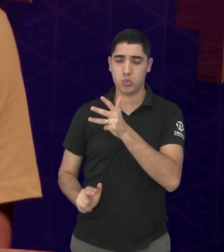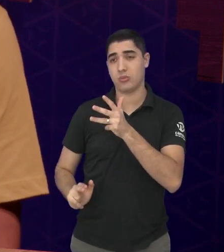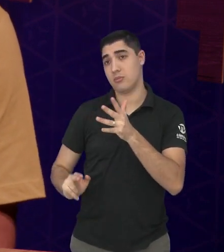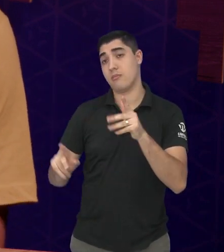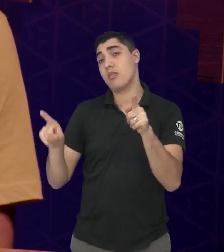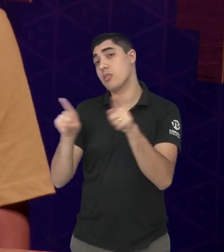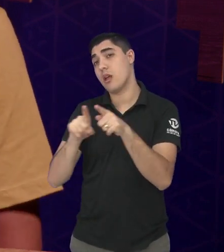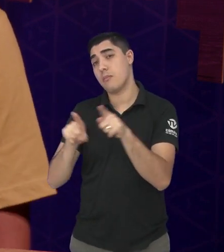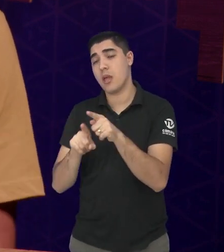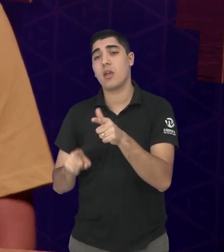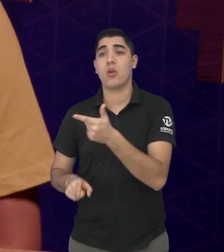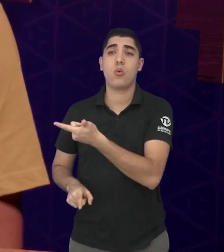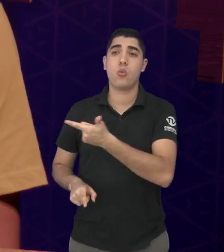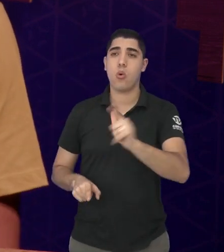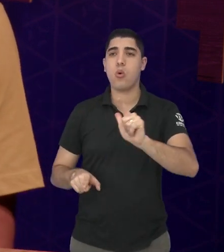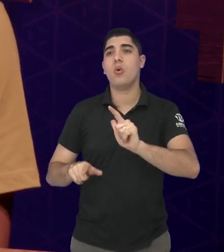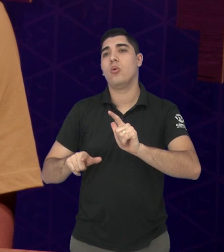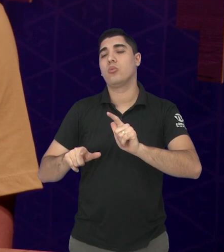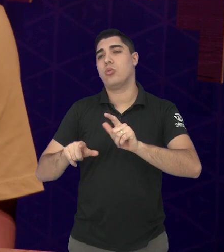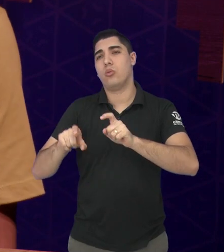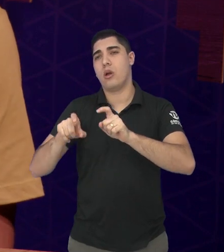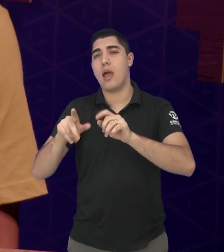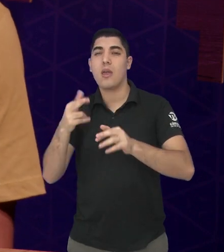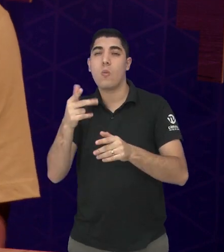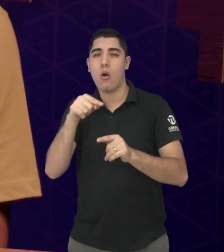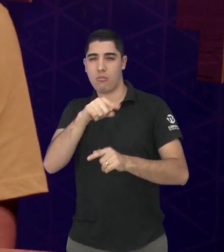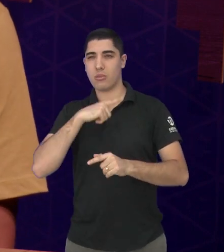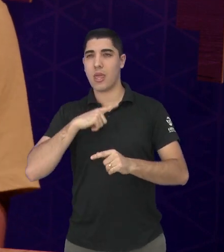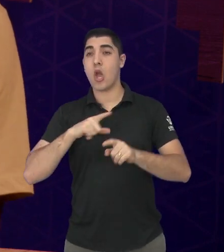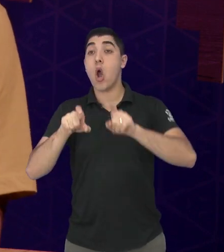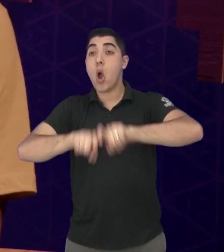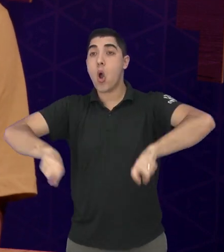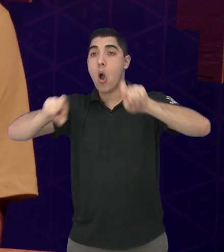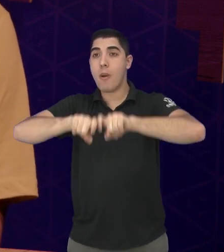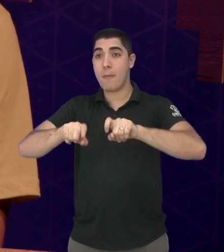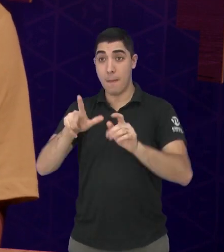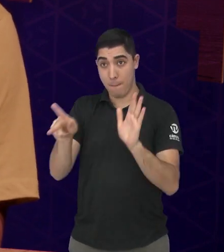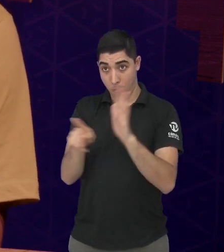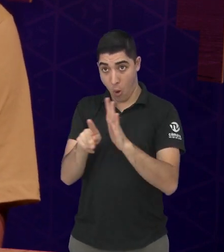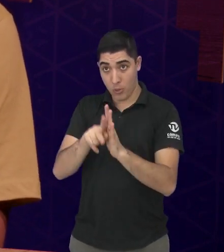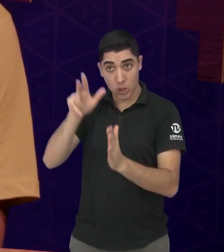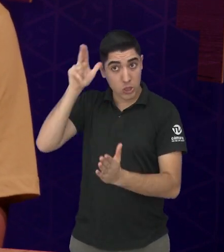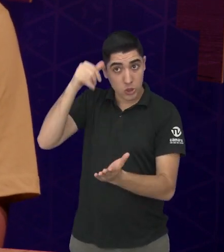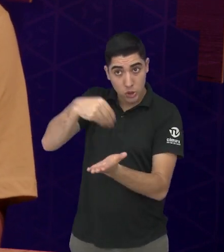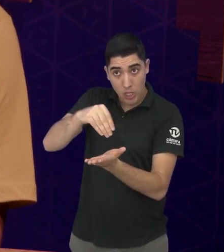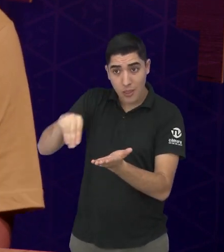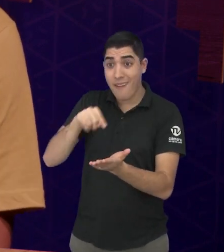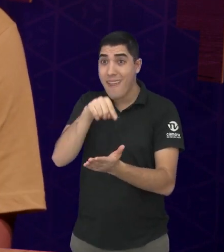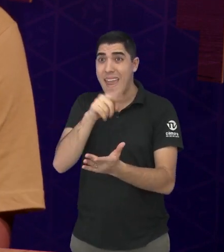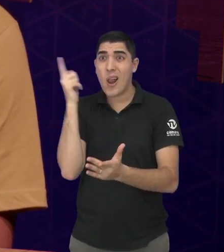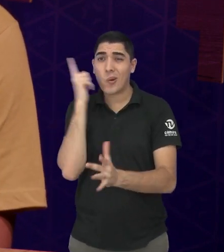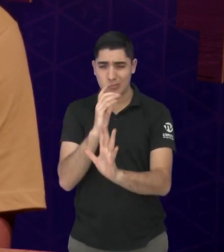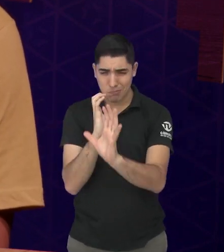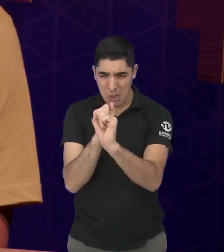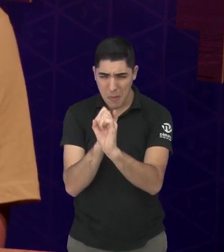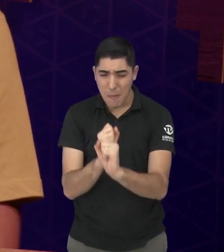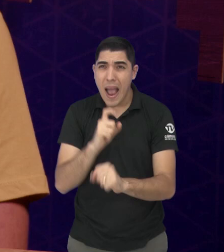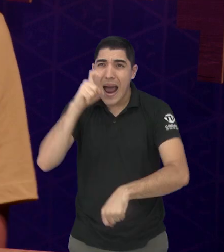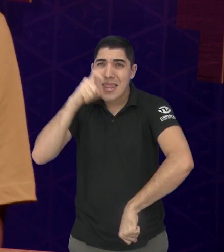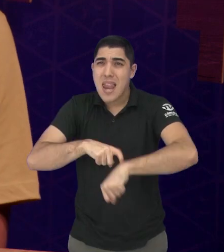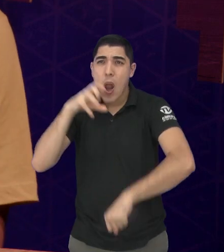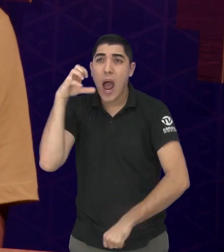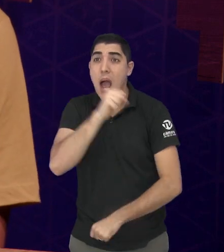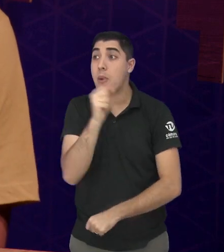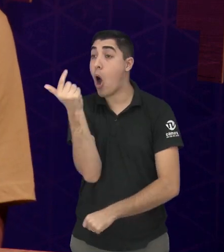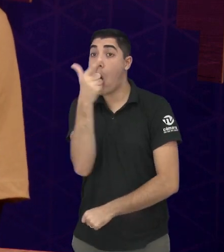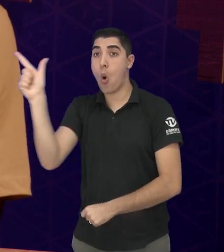As máquinas que aplicadas ao xadrez, elas conseguem fazer cálculos que nenhum ser humano na face da Terra vai